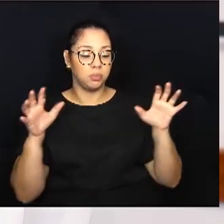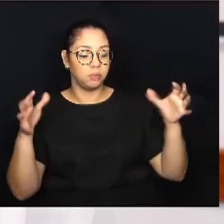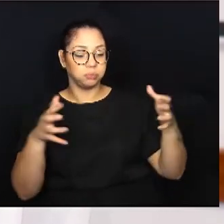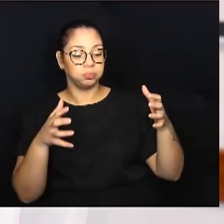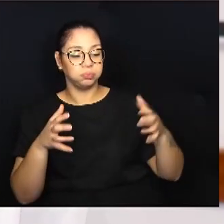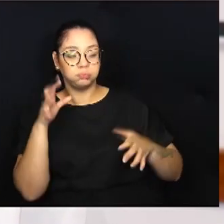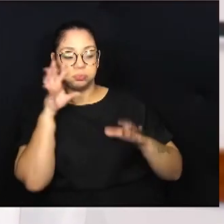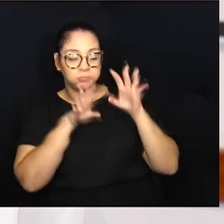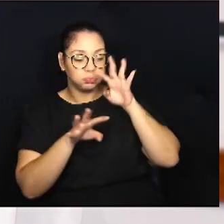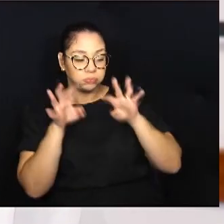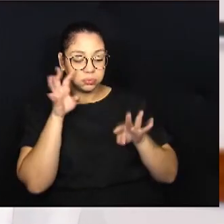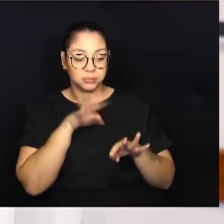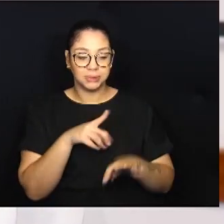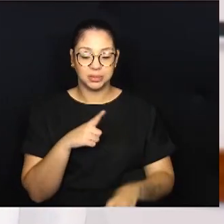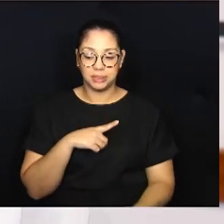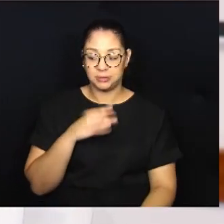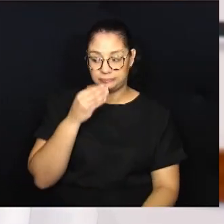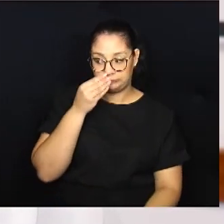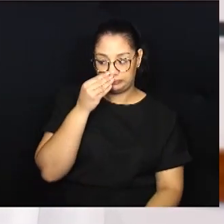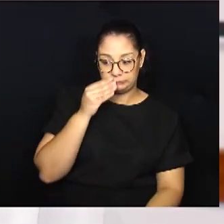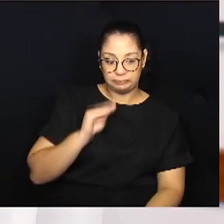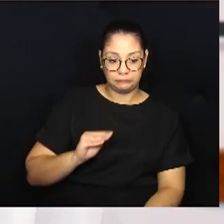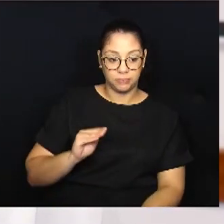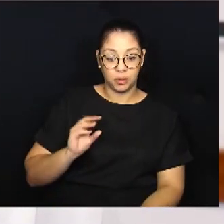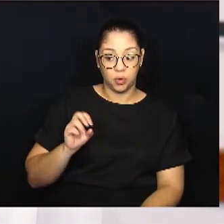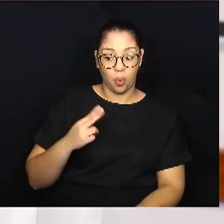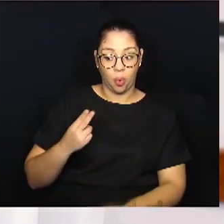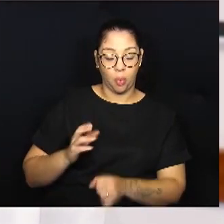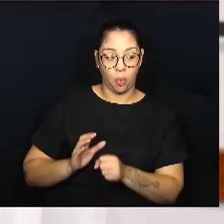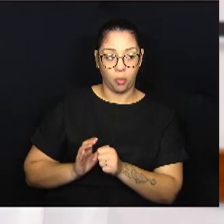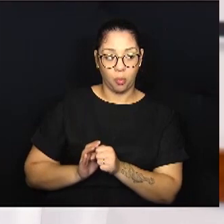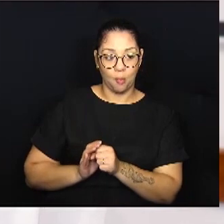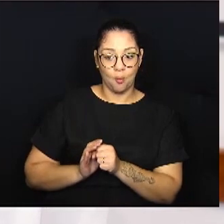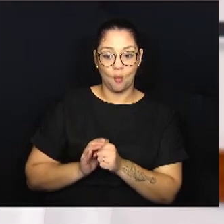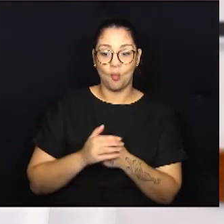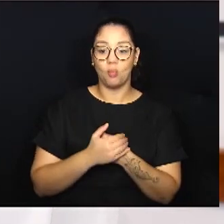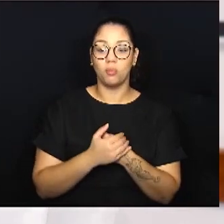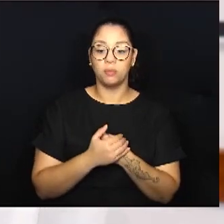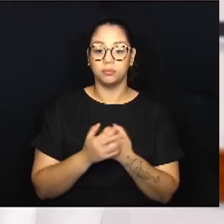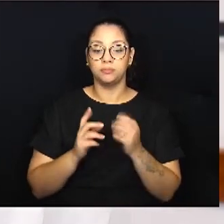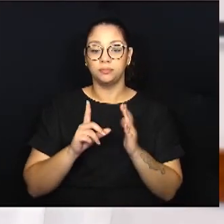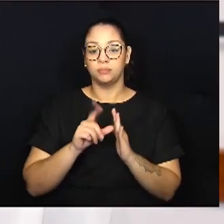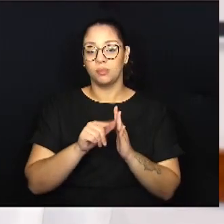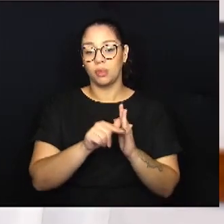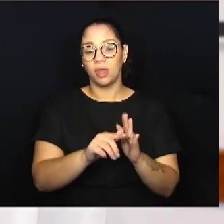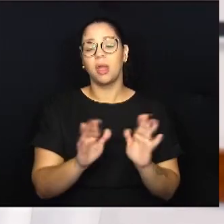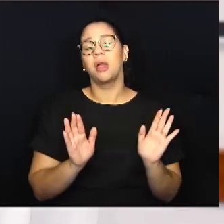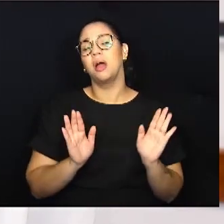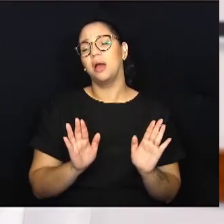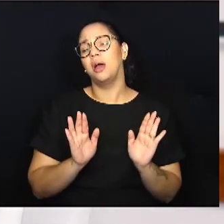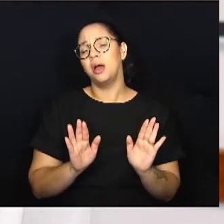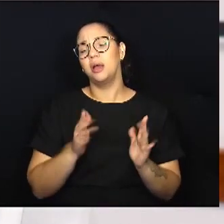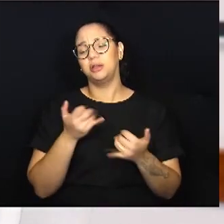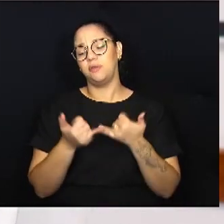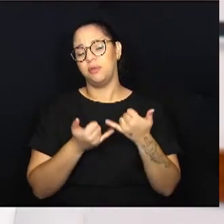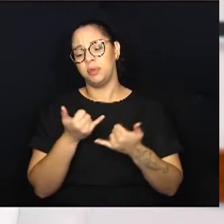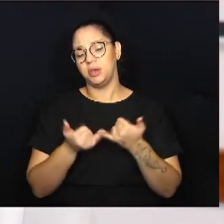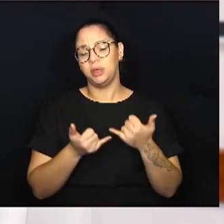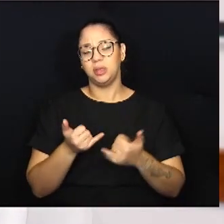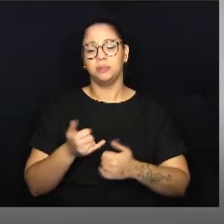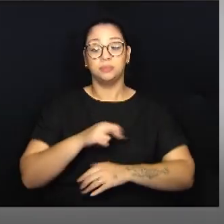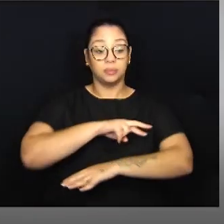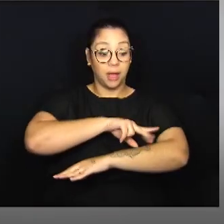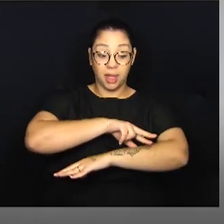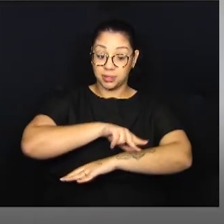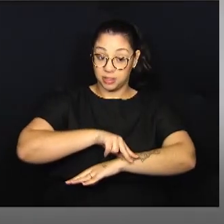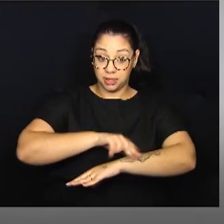ou ela é ignorada, ou ela é minorizada nos seus efeitos. Estavam brincando, racismo não é brincadeira,